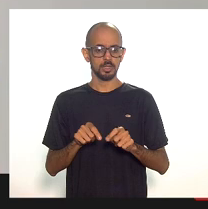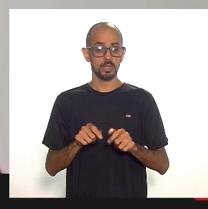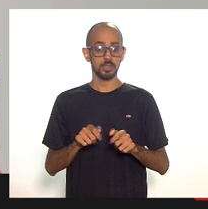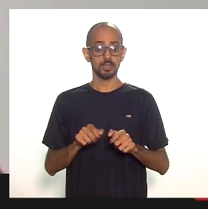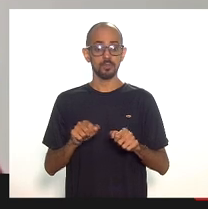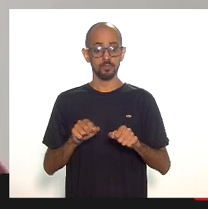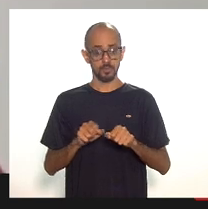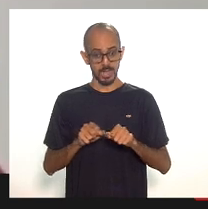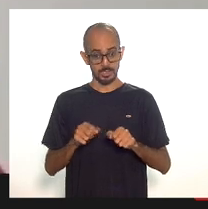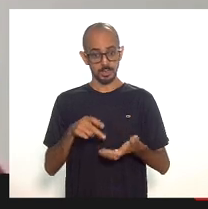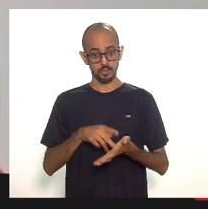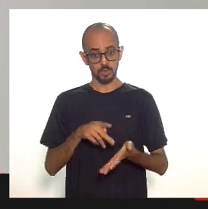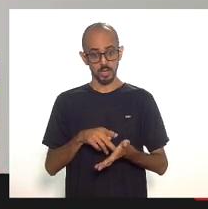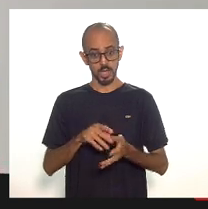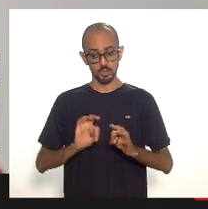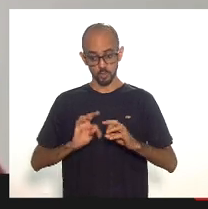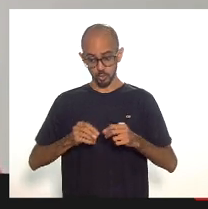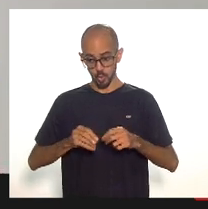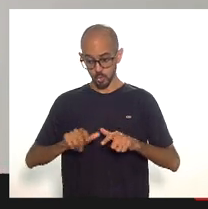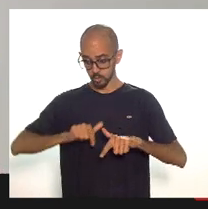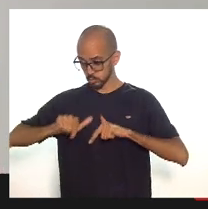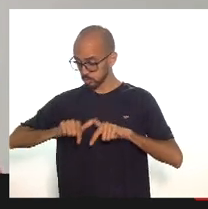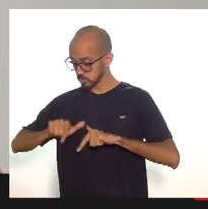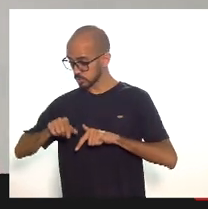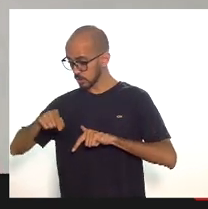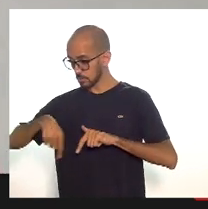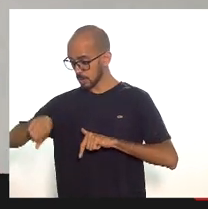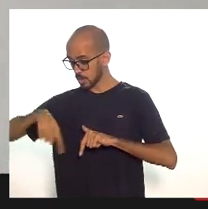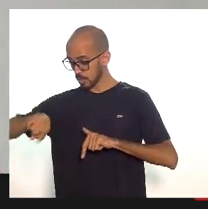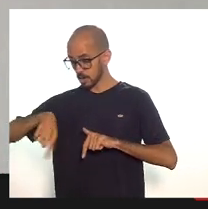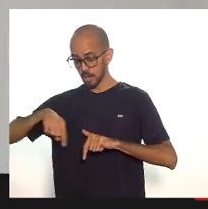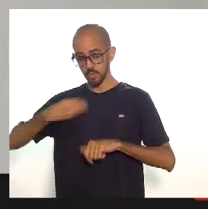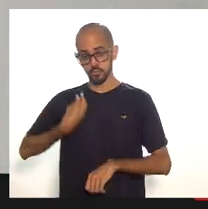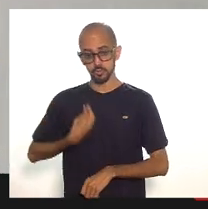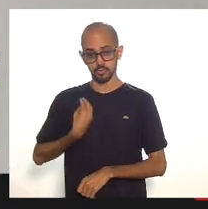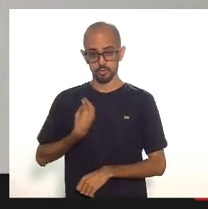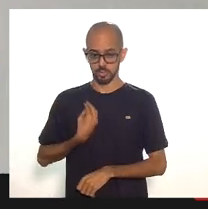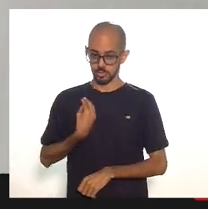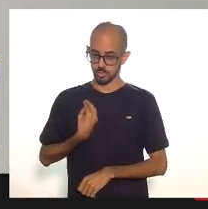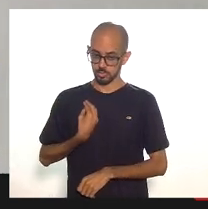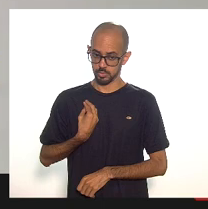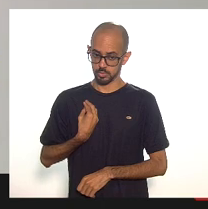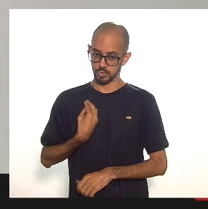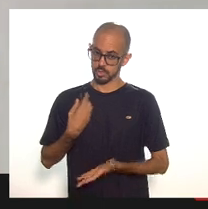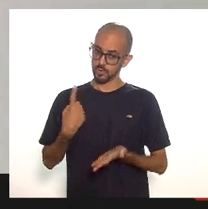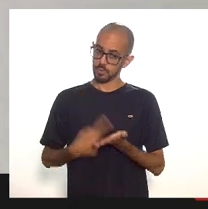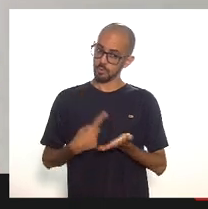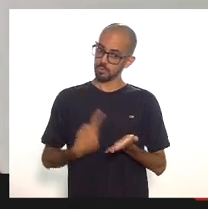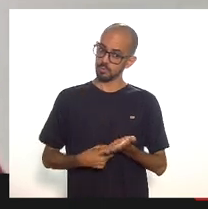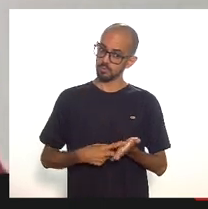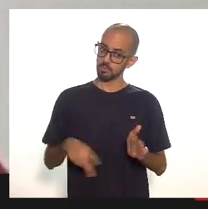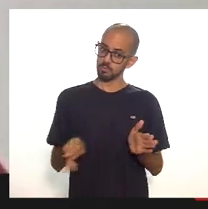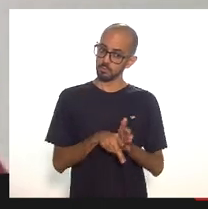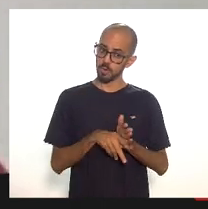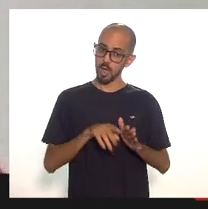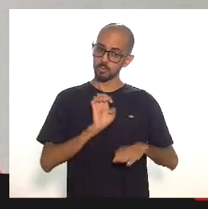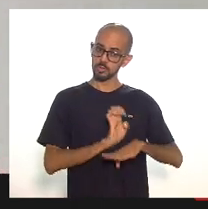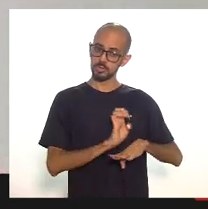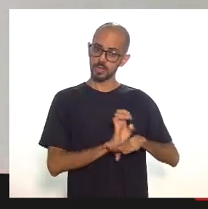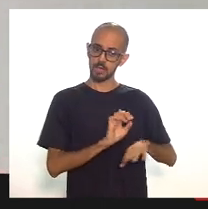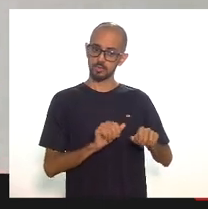colocando em operação os leitos previstos no próprio plano de contingência elaborado pelo Estado. Né?